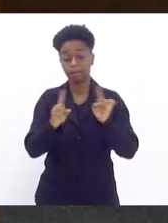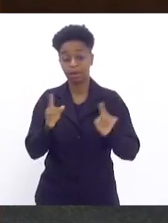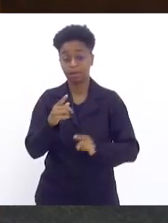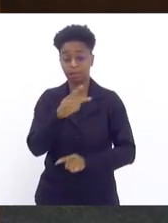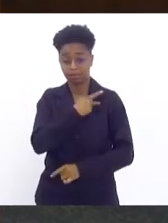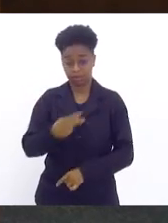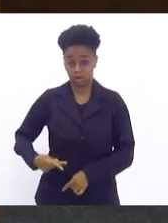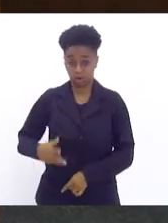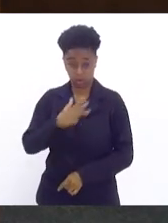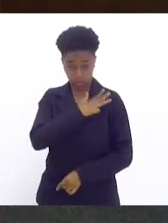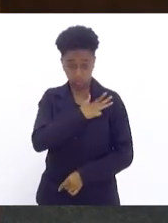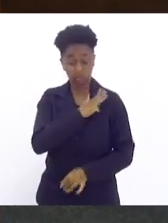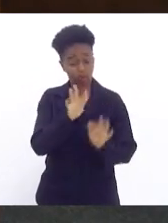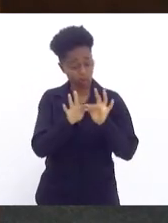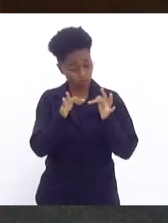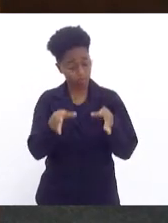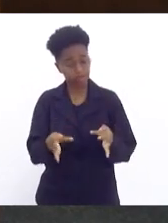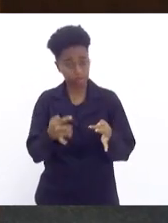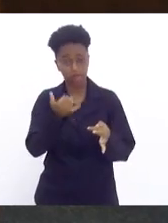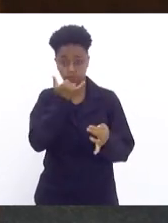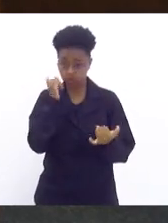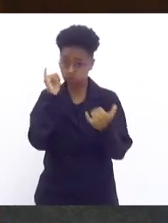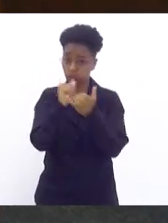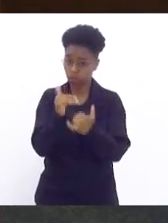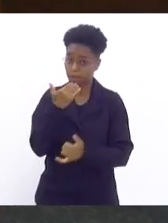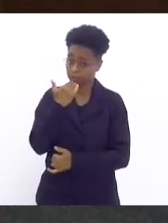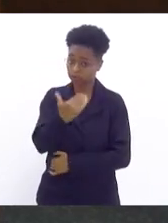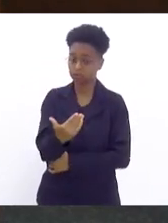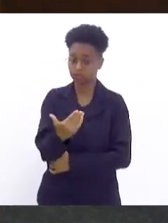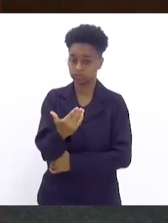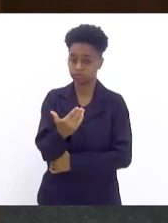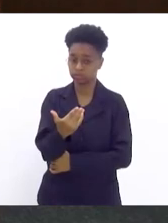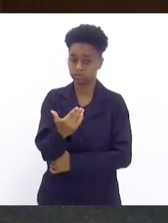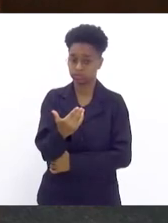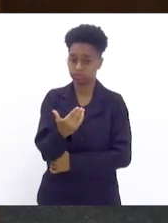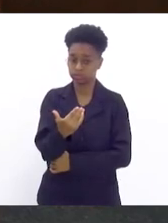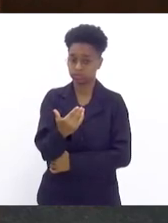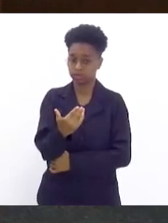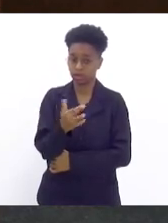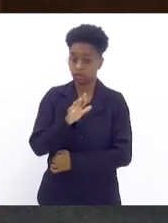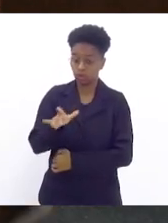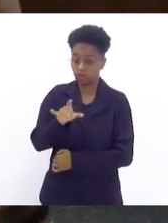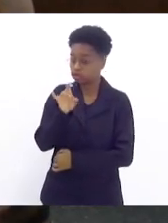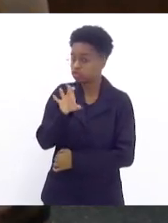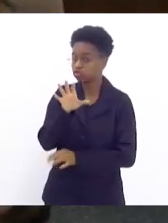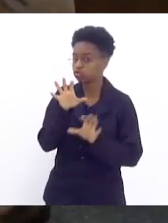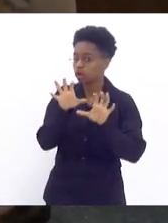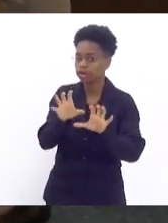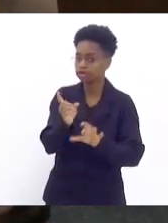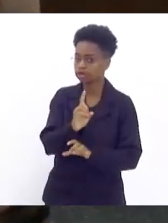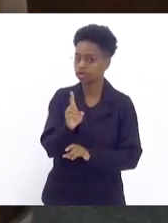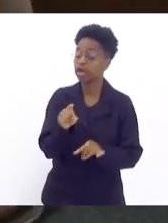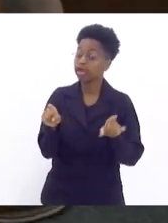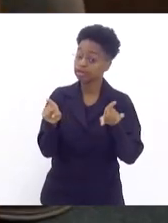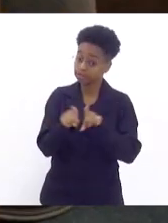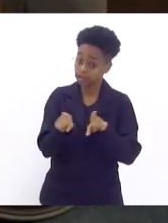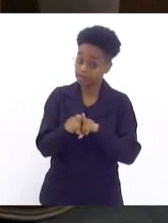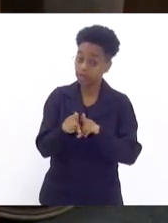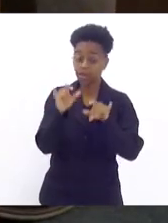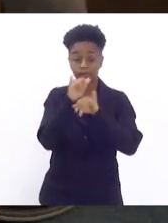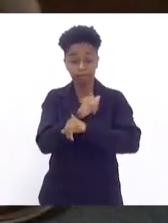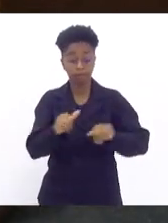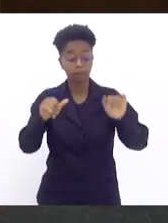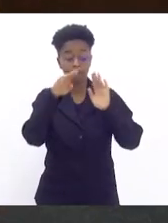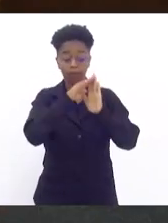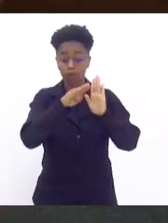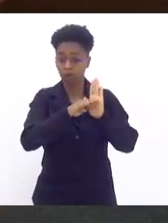Lula ele teve a humildade de se desculpar e não só isso como ele também Lançou